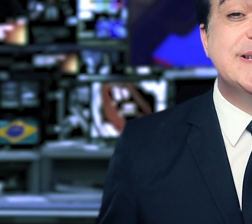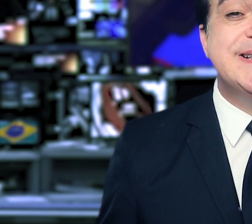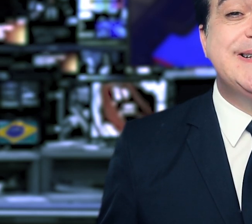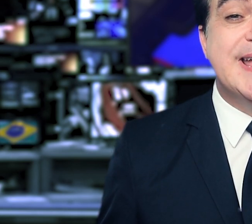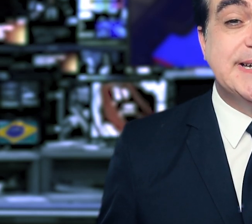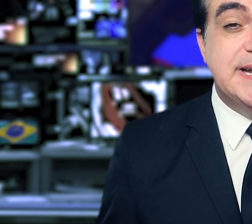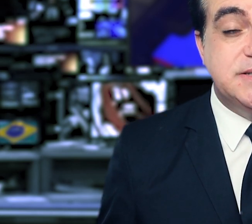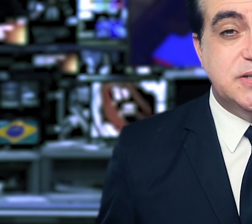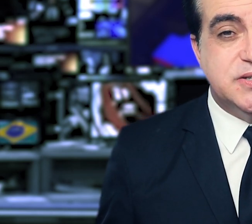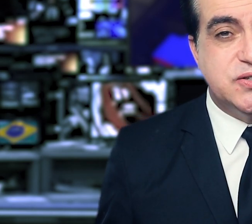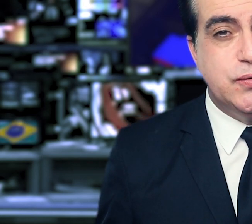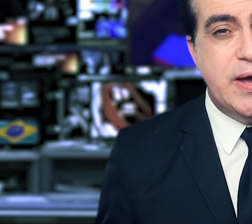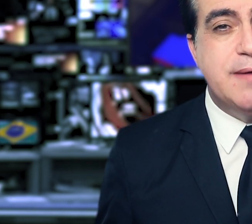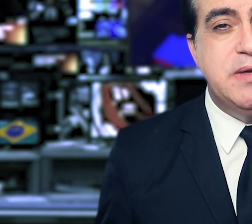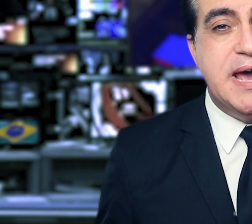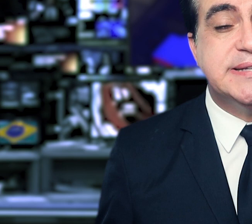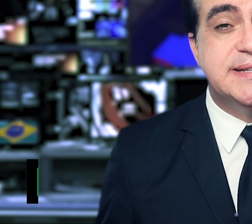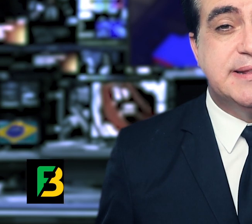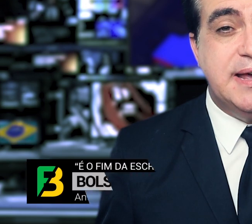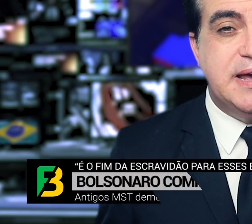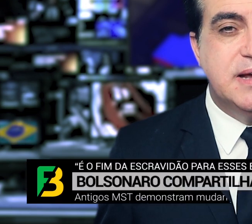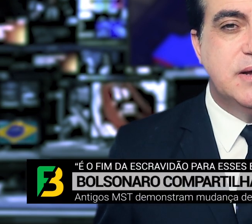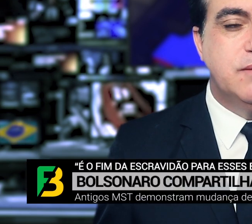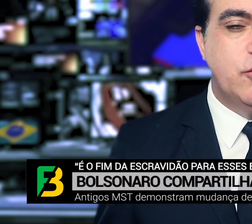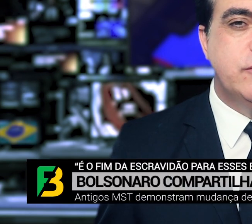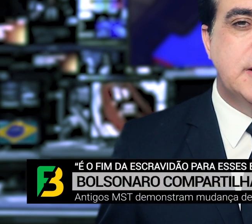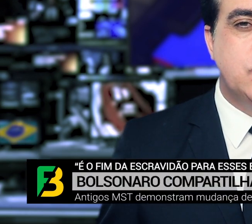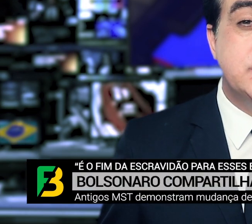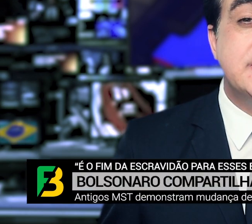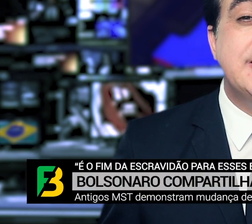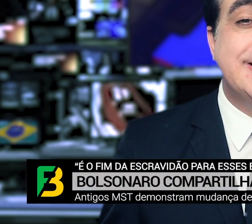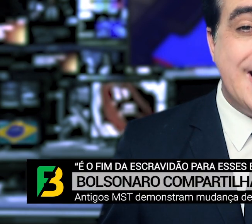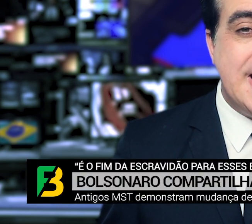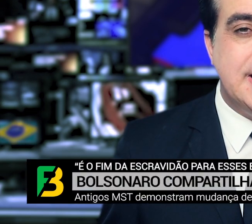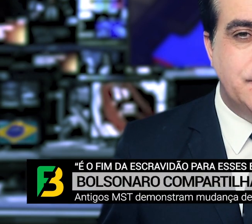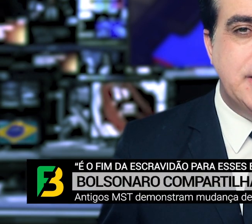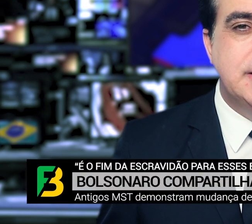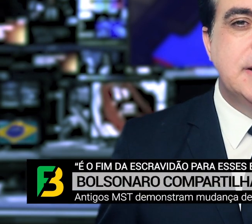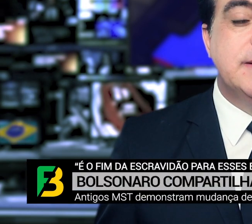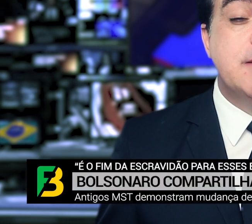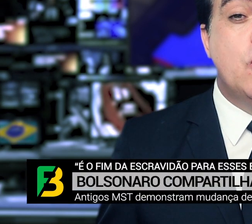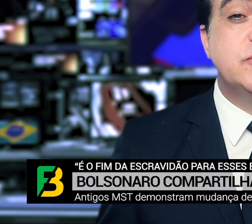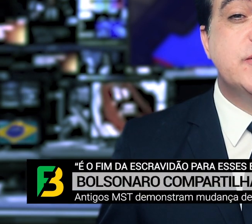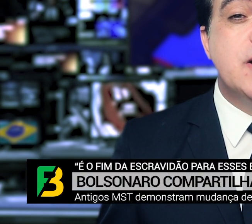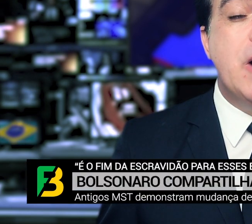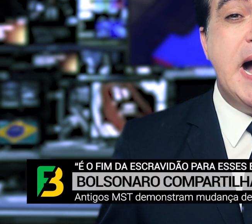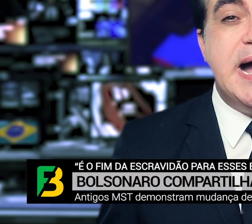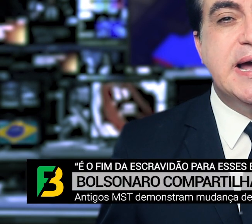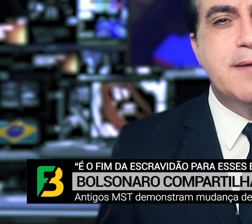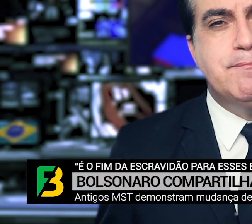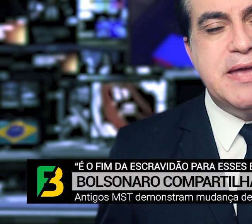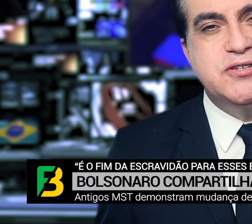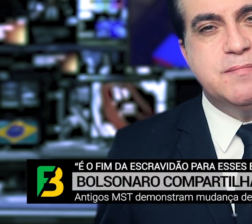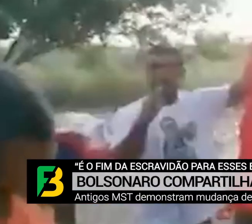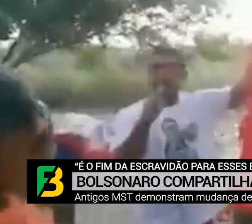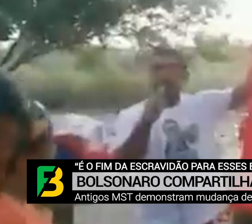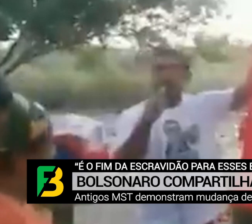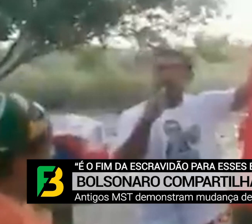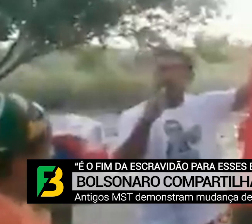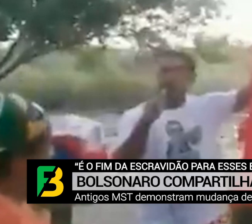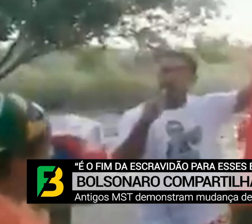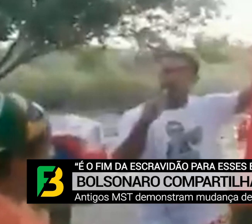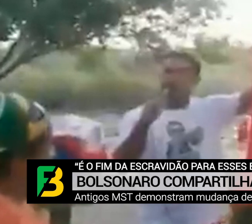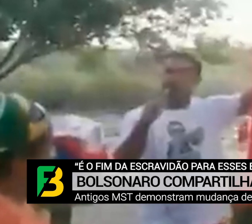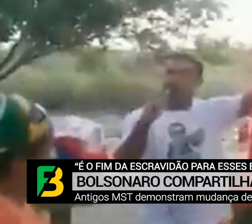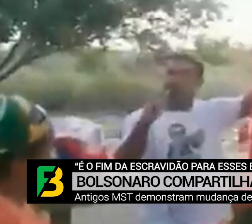onde ex-integrantes do MST, Movimento dos Sem Terra, não é? Demonstram arrependimento